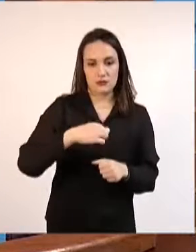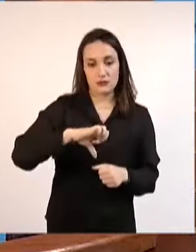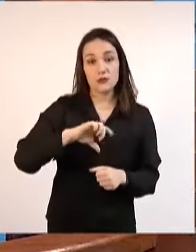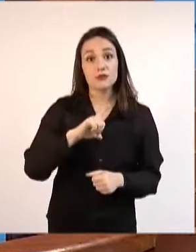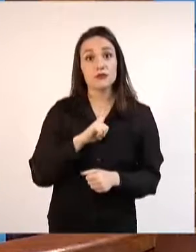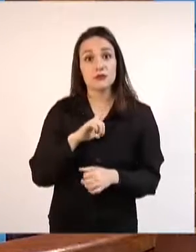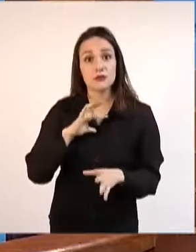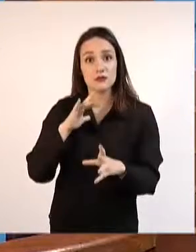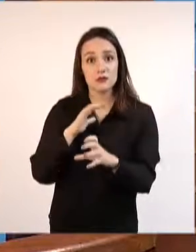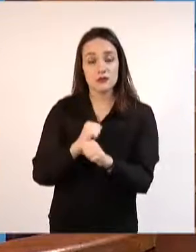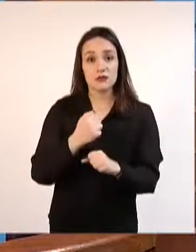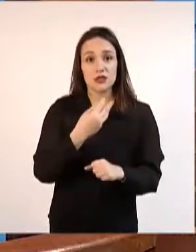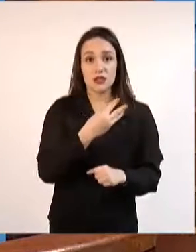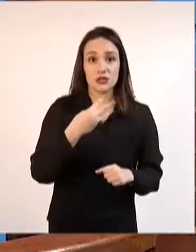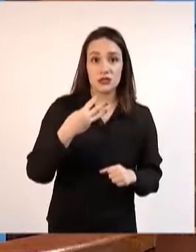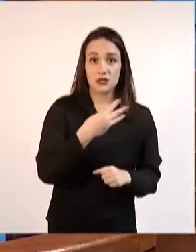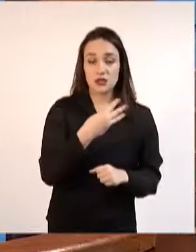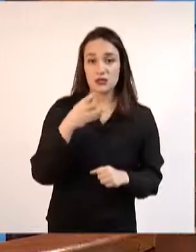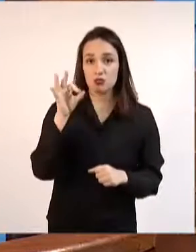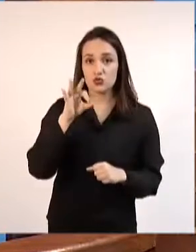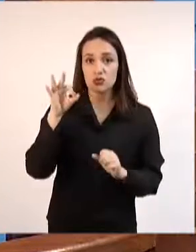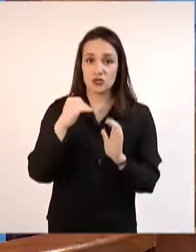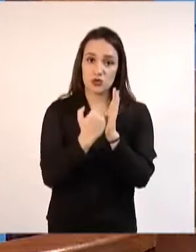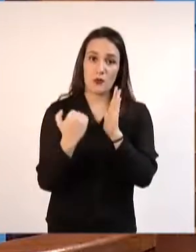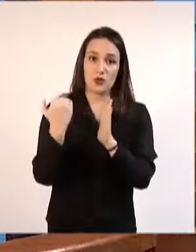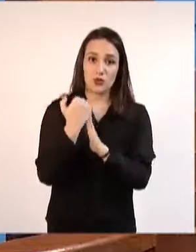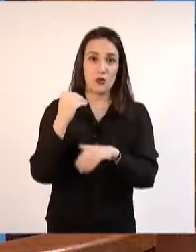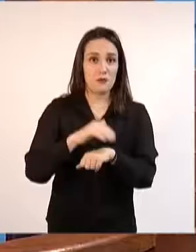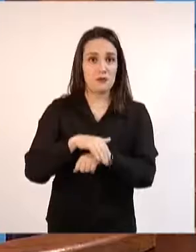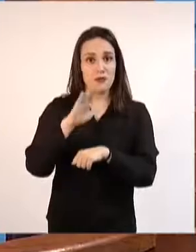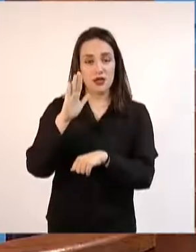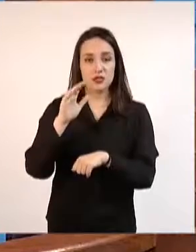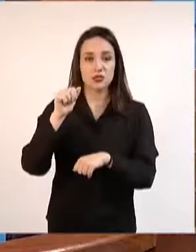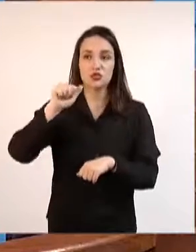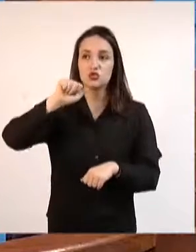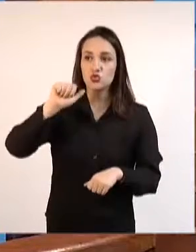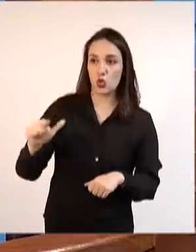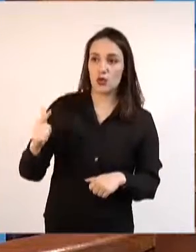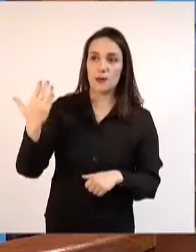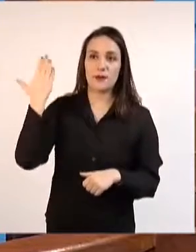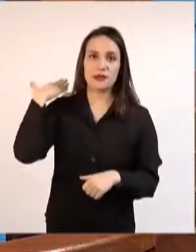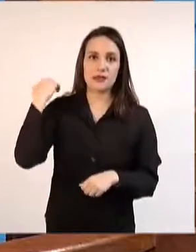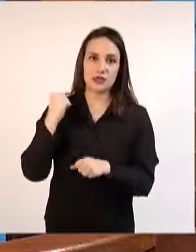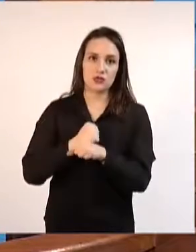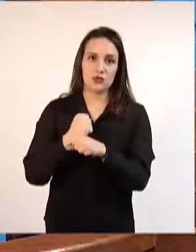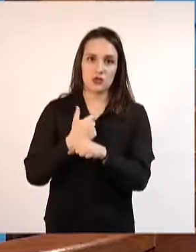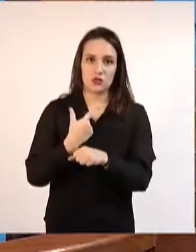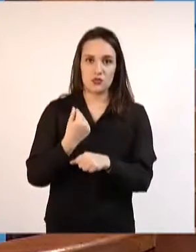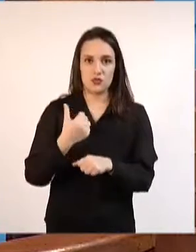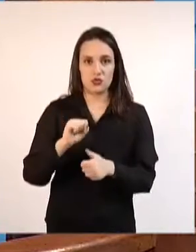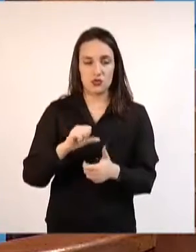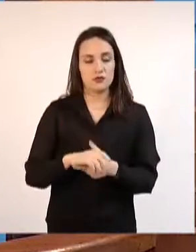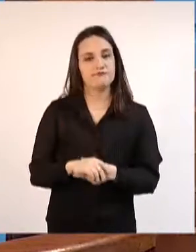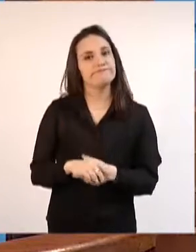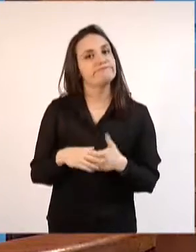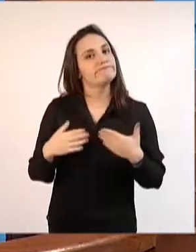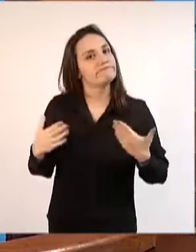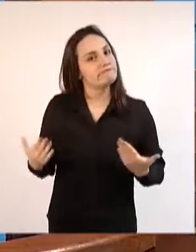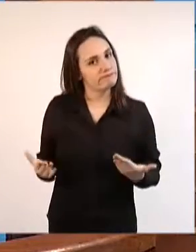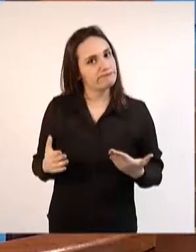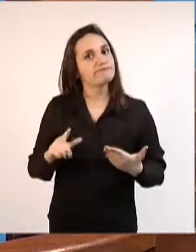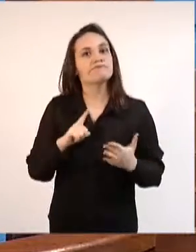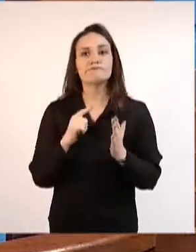tivemos 33% a mais do número de homicídios do que tivemos nos 6 primeiros meses do ano passado. Quer dizer, houve